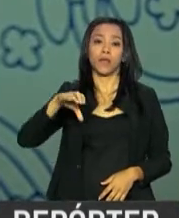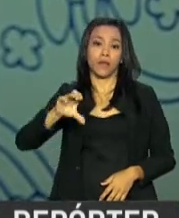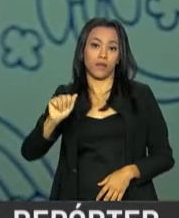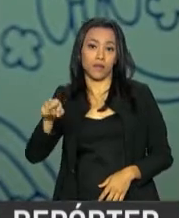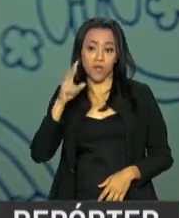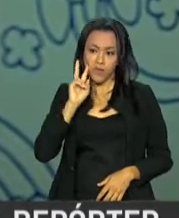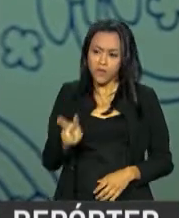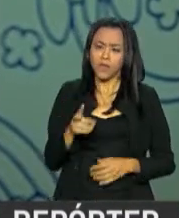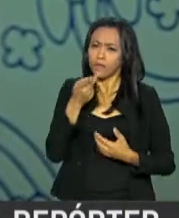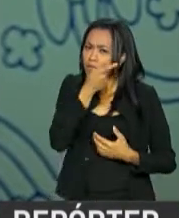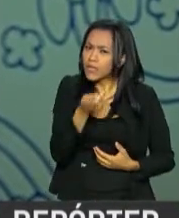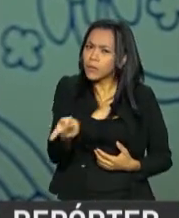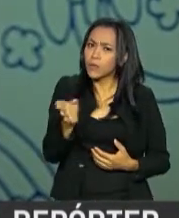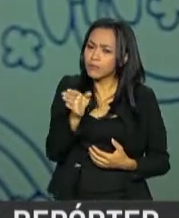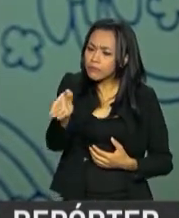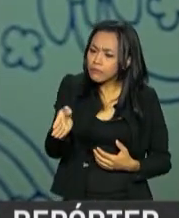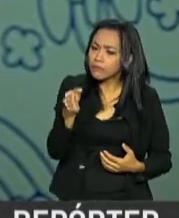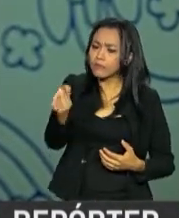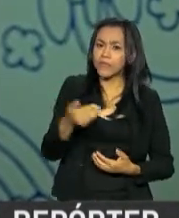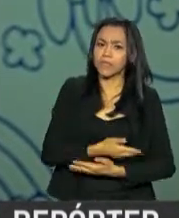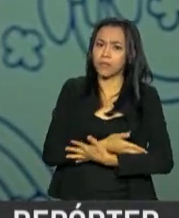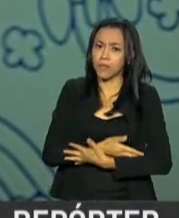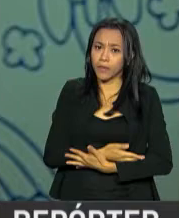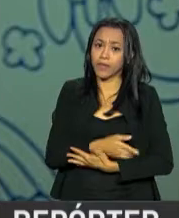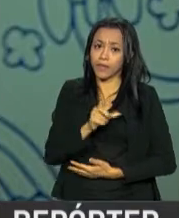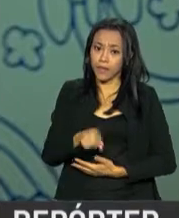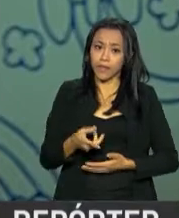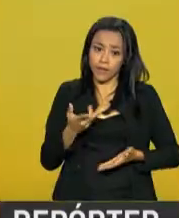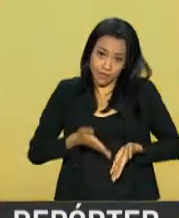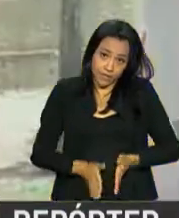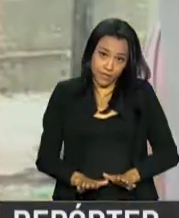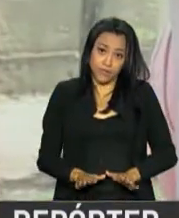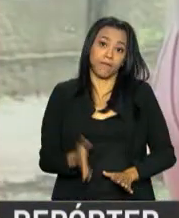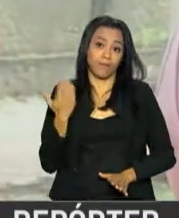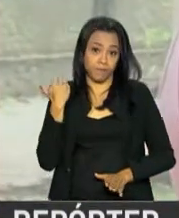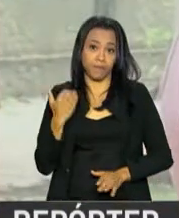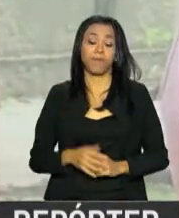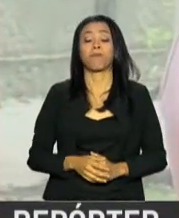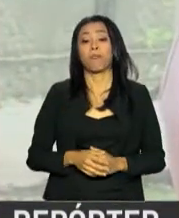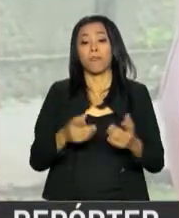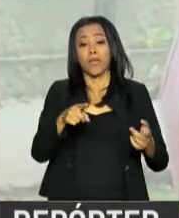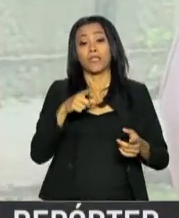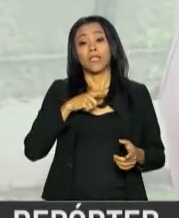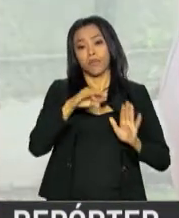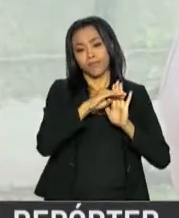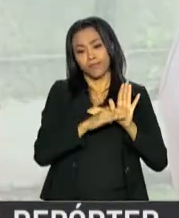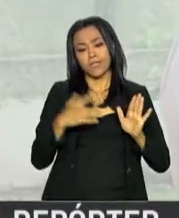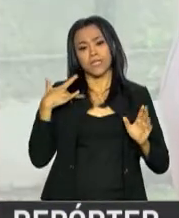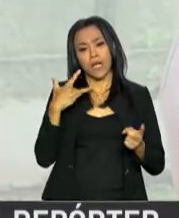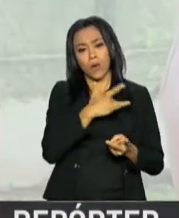dedicação da visitadora com essa bebê, que na época era recém-nascida. O Criança Feliz envolve ações de saúde,